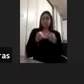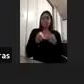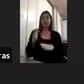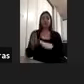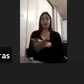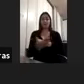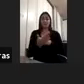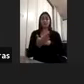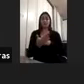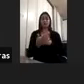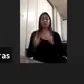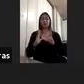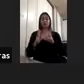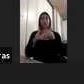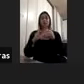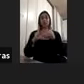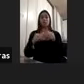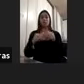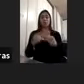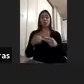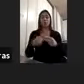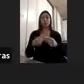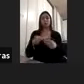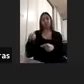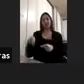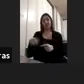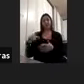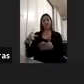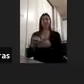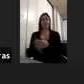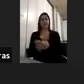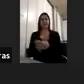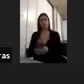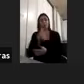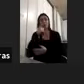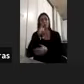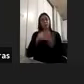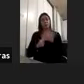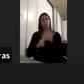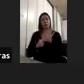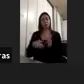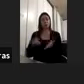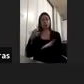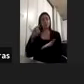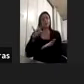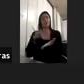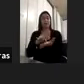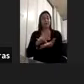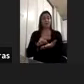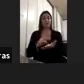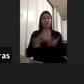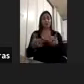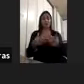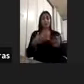desmascarar a posição sectária ou tentativa de divisão que a empresa